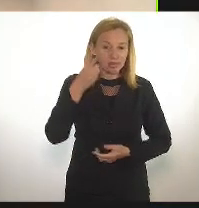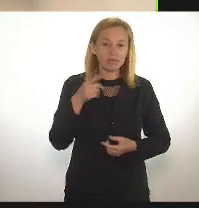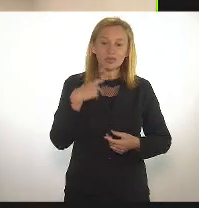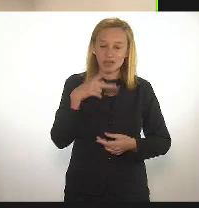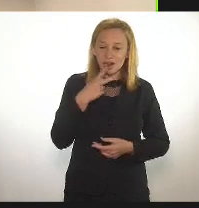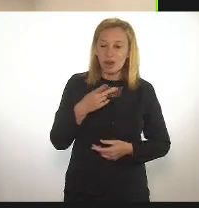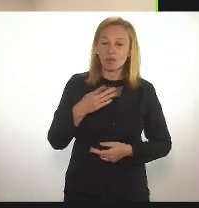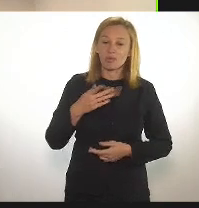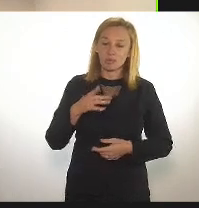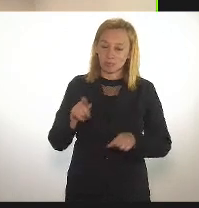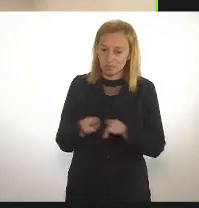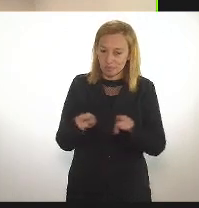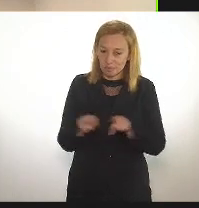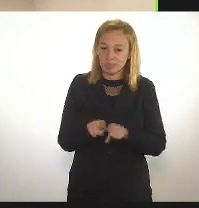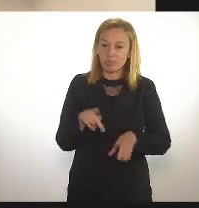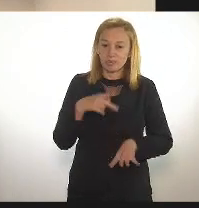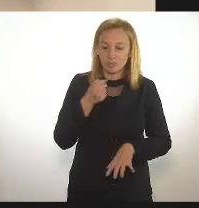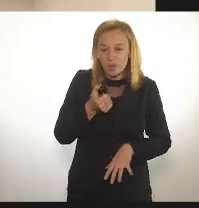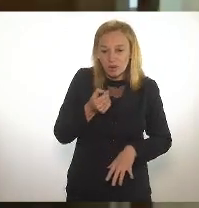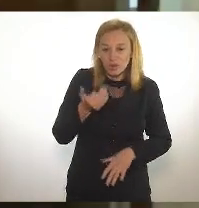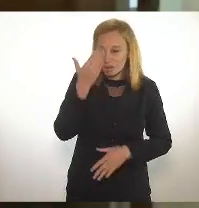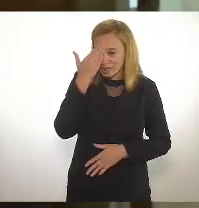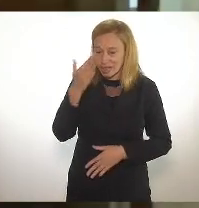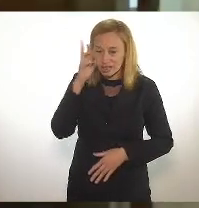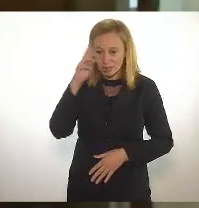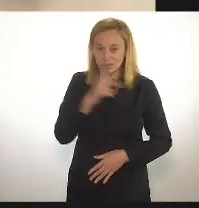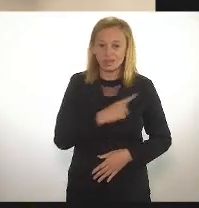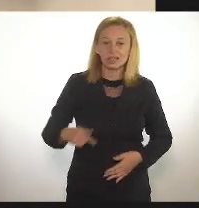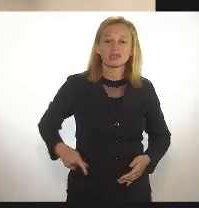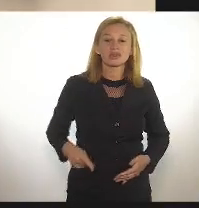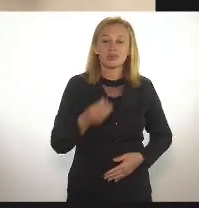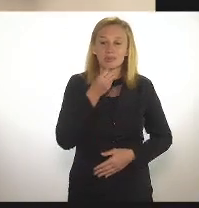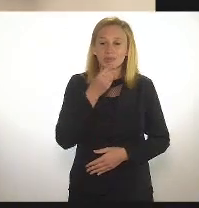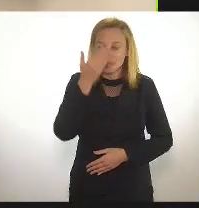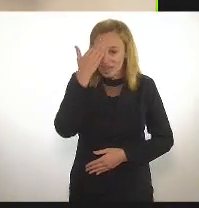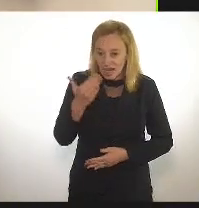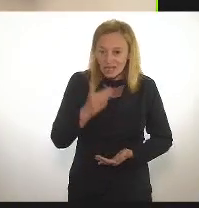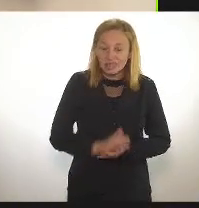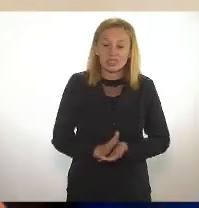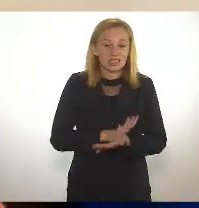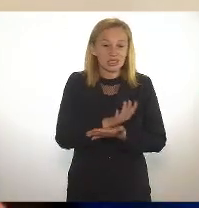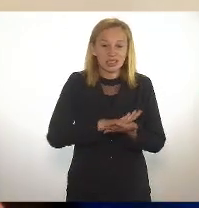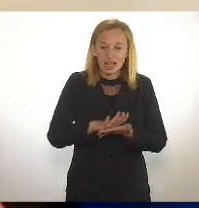falar um pouquinho aqui também. Eu que agradeço, presidente. Obrigado. Então, não havendo mais inscritos,